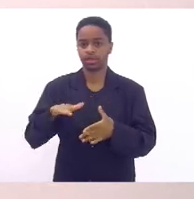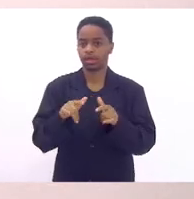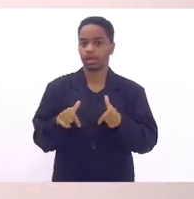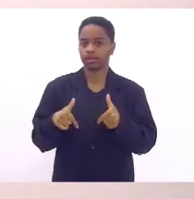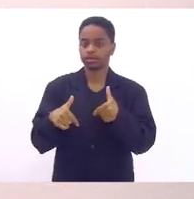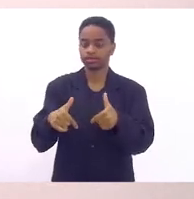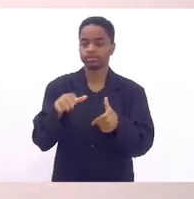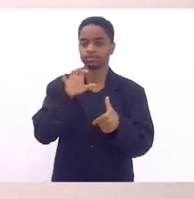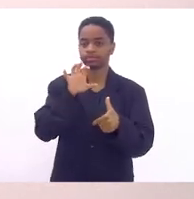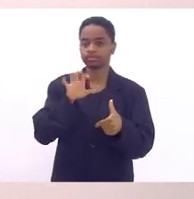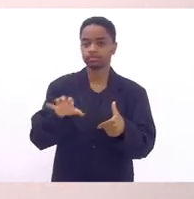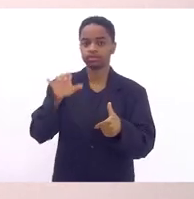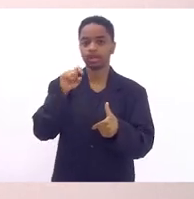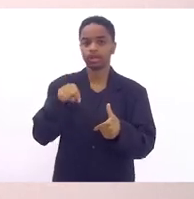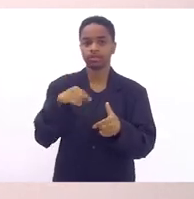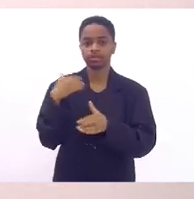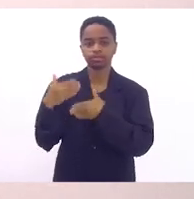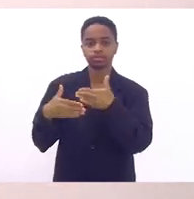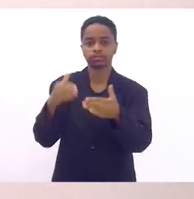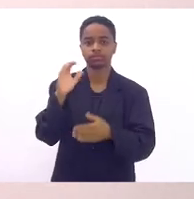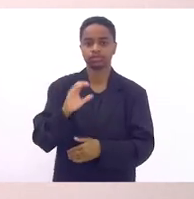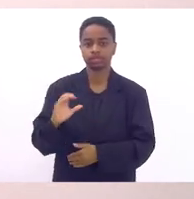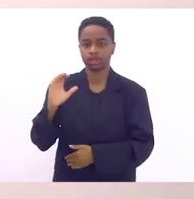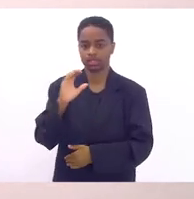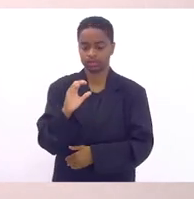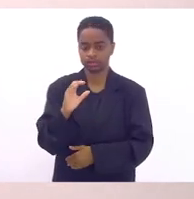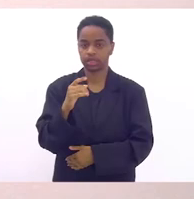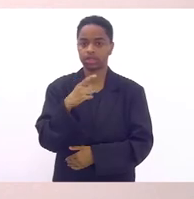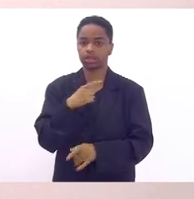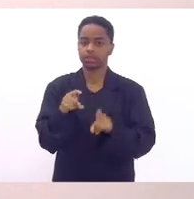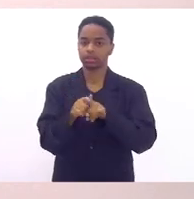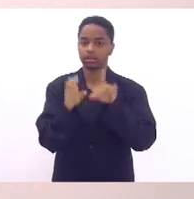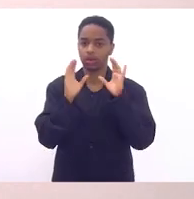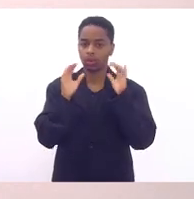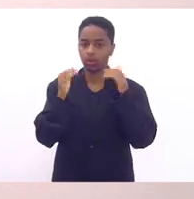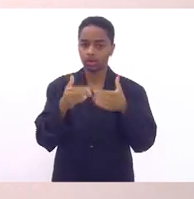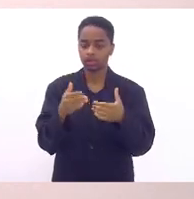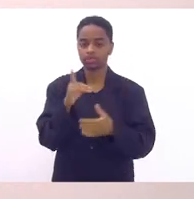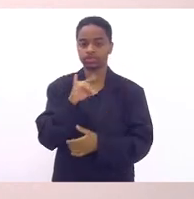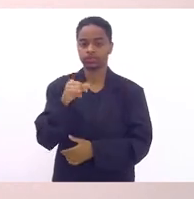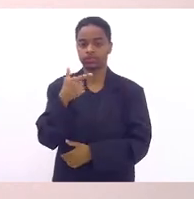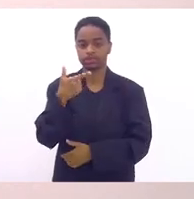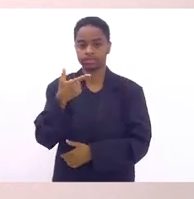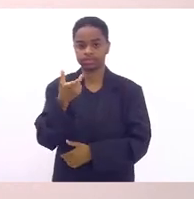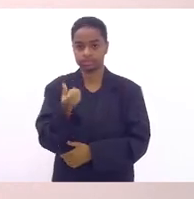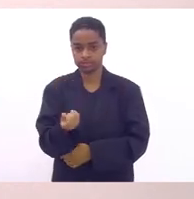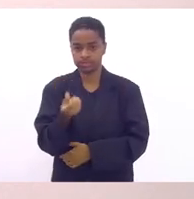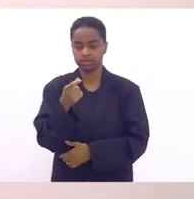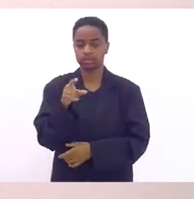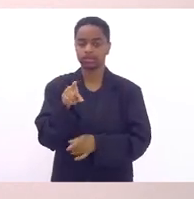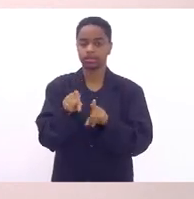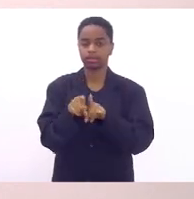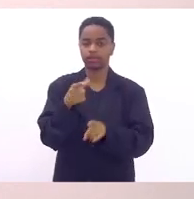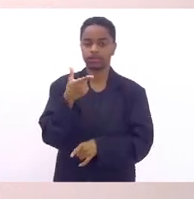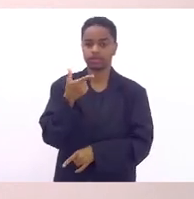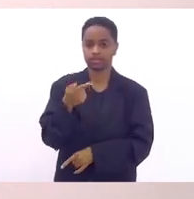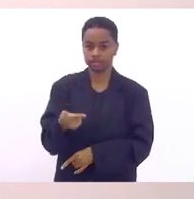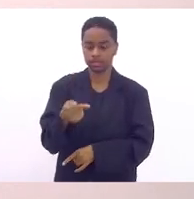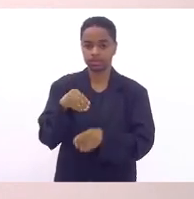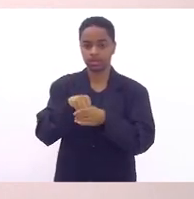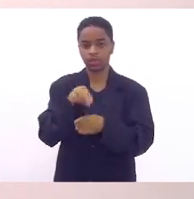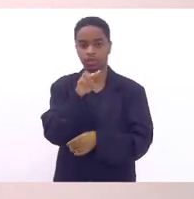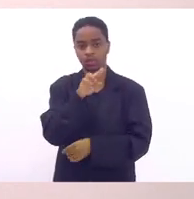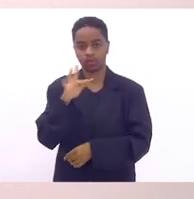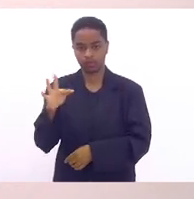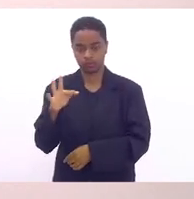da sociedade brasileira do Progresso da ciência nós vamos ter o congresso em 26 27 de fevereiro na Universidade Federal do Fluminense